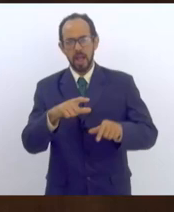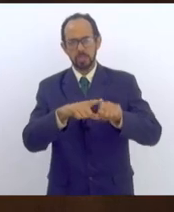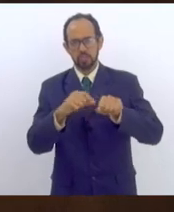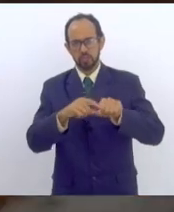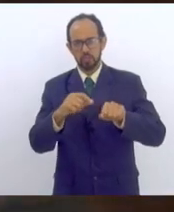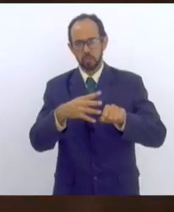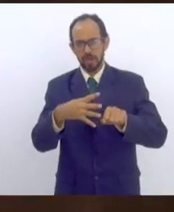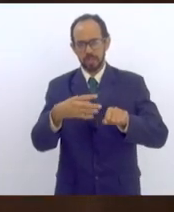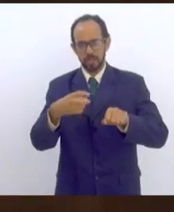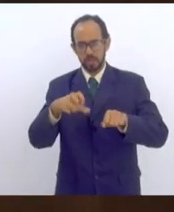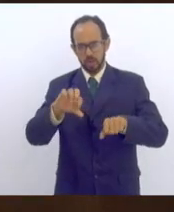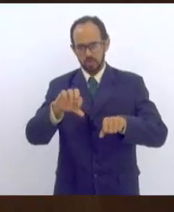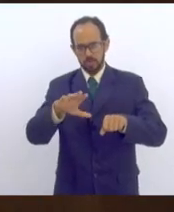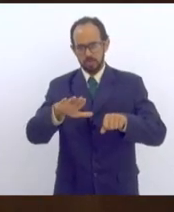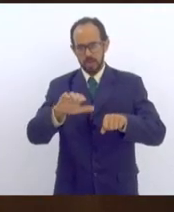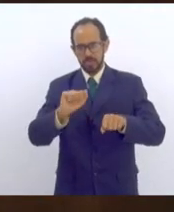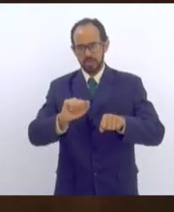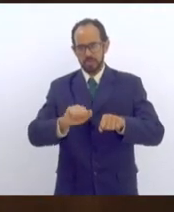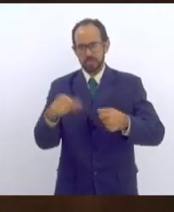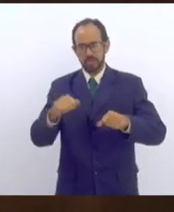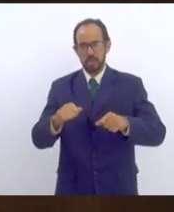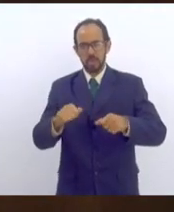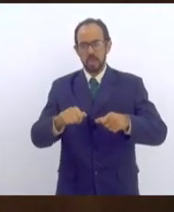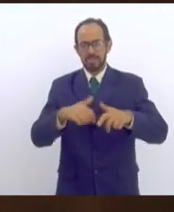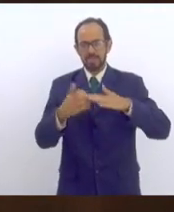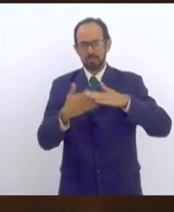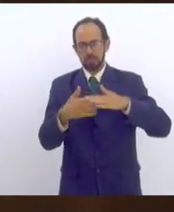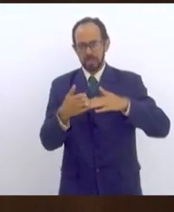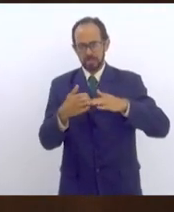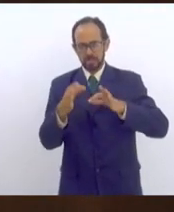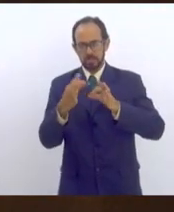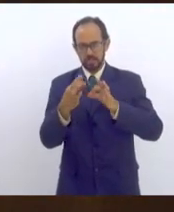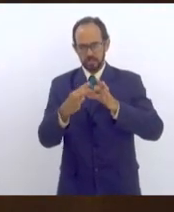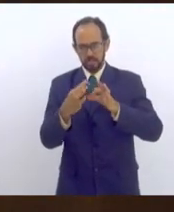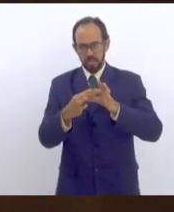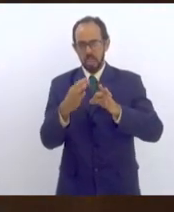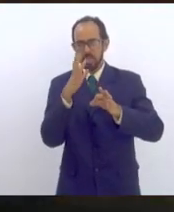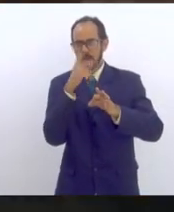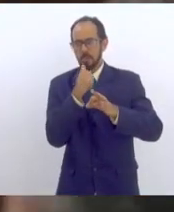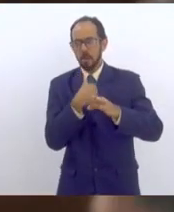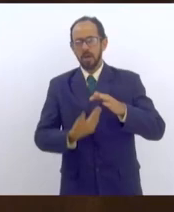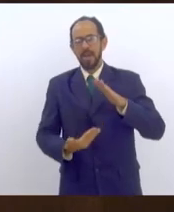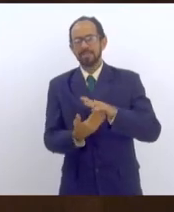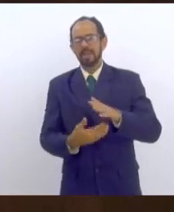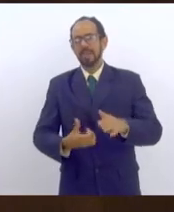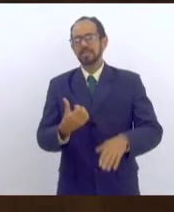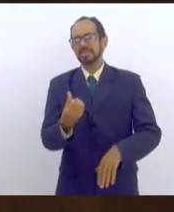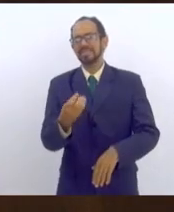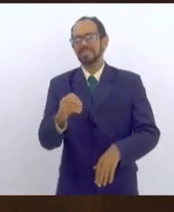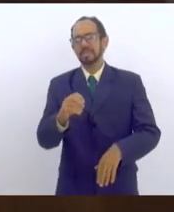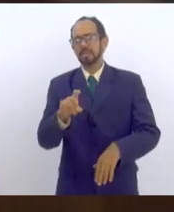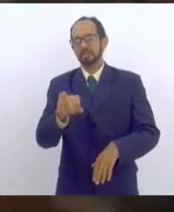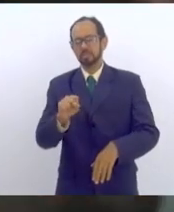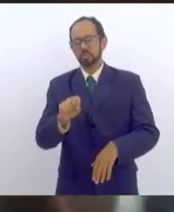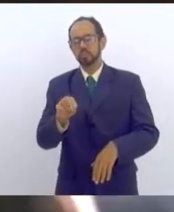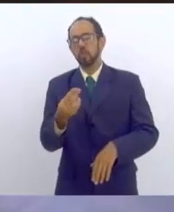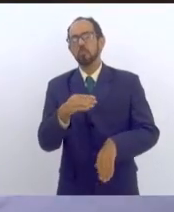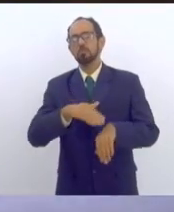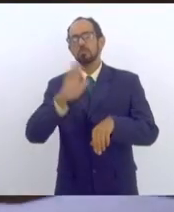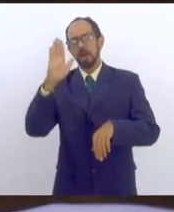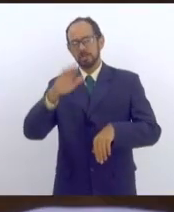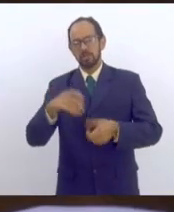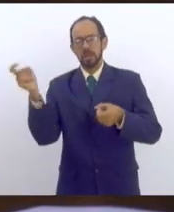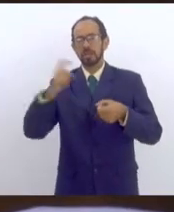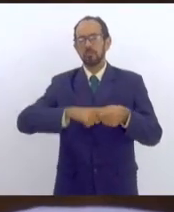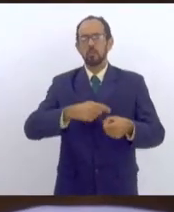crédito levam de 60 a 90 dias para devolver o crédito para o consumidor. O que é um absurdo, já